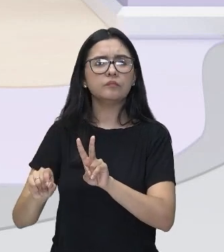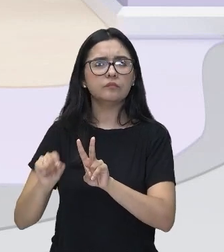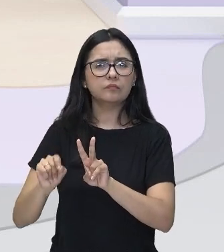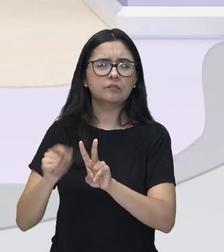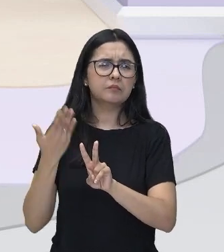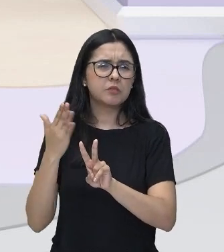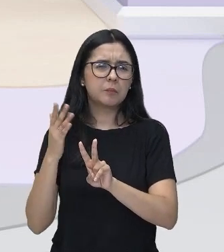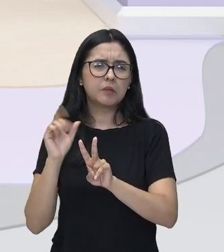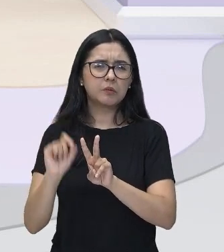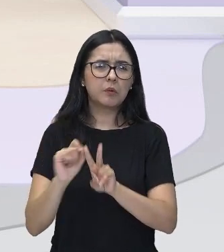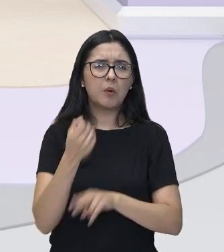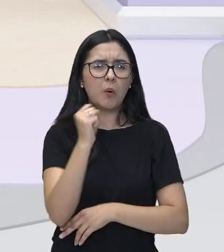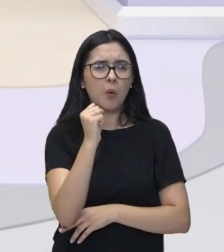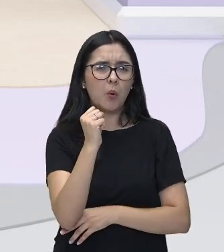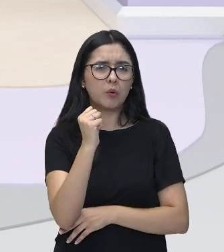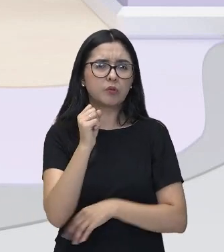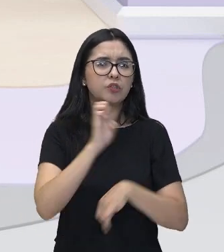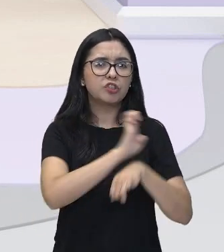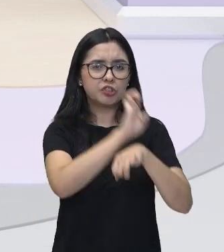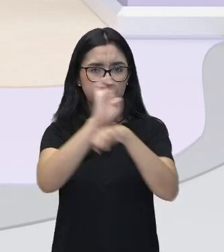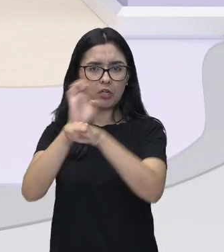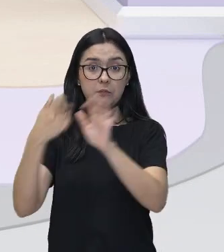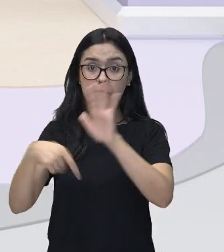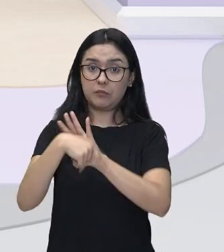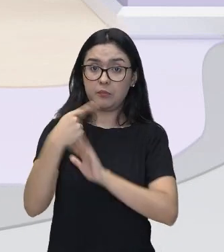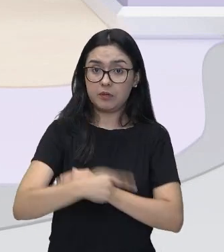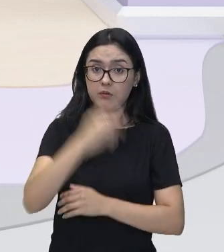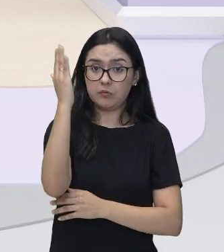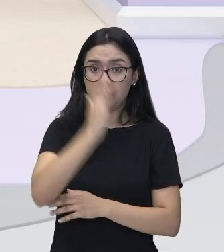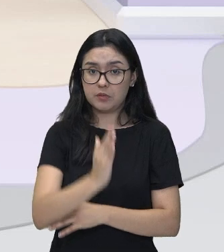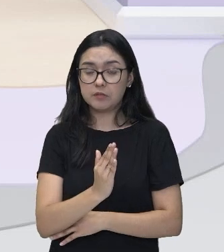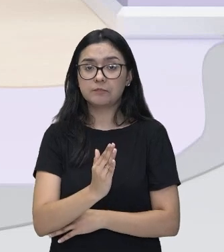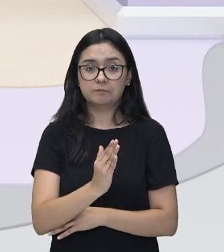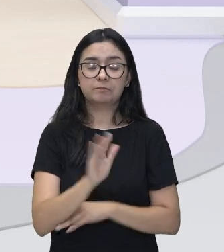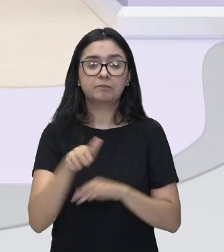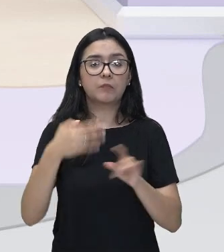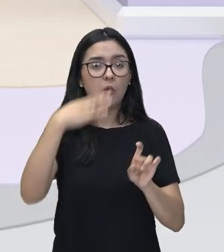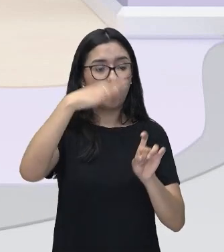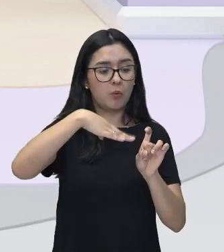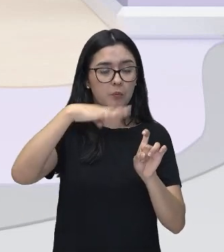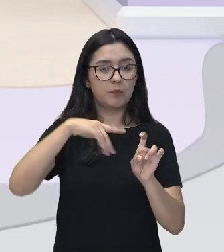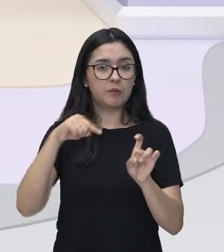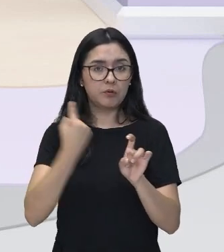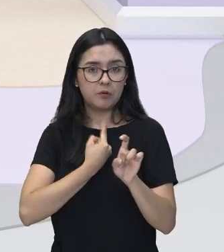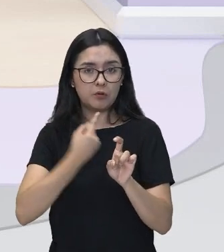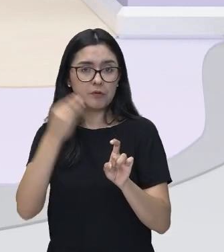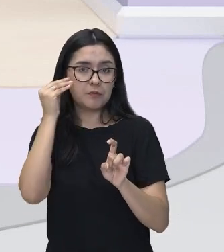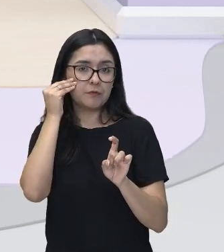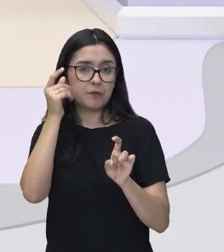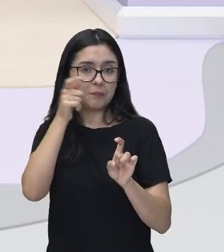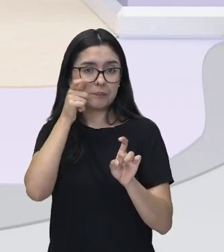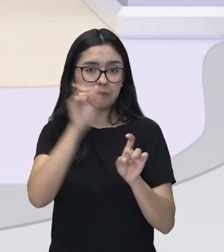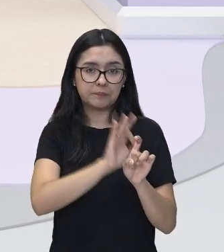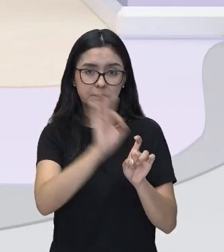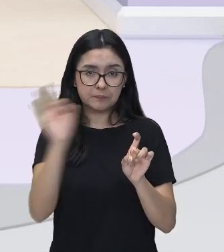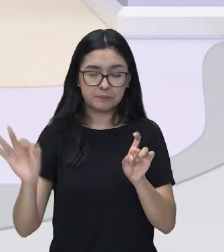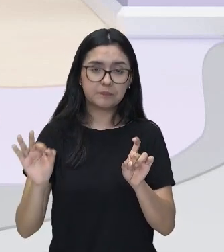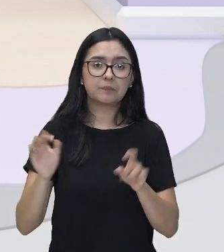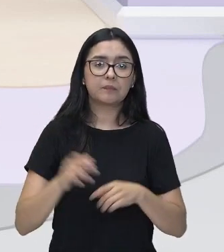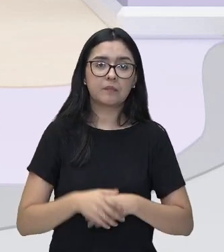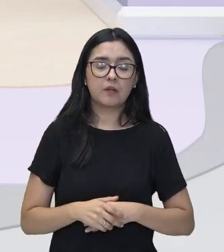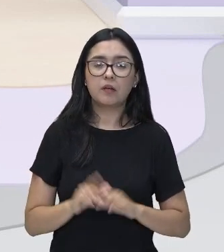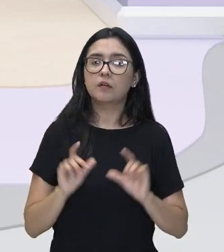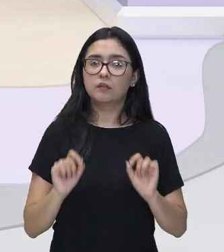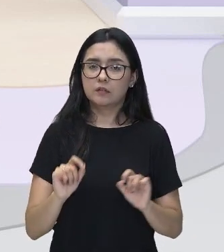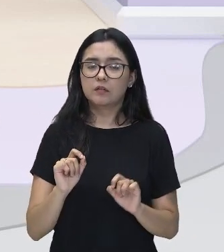mais ou menos em 8 estados brasileiros. Né? E o mito que nós o mito que é apresentado no vídeo,